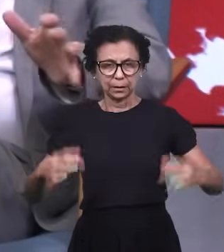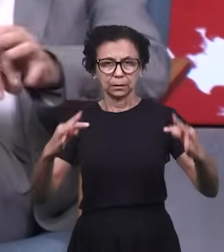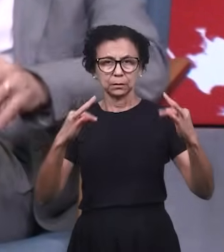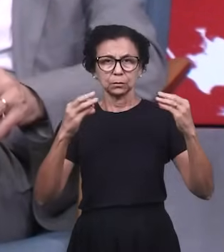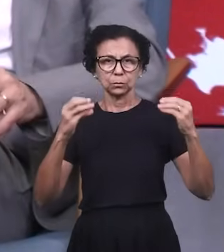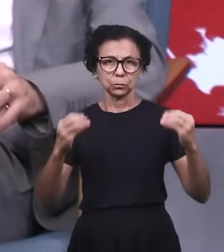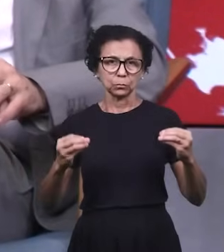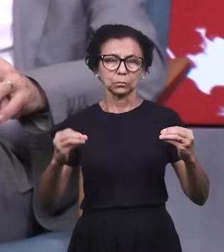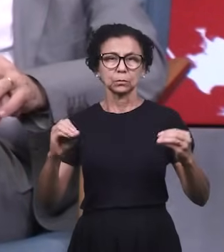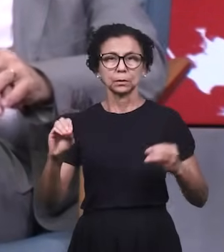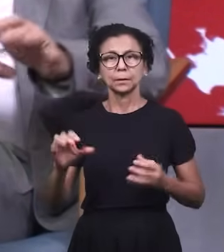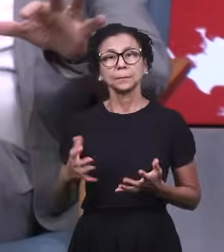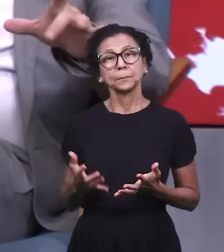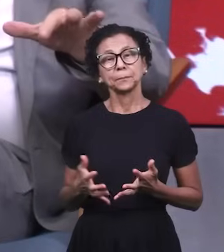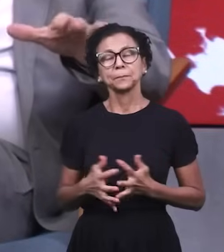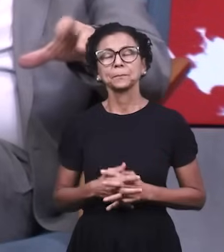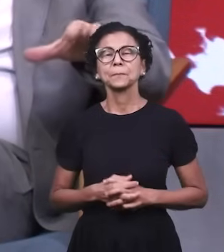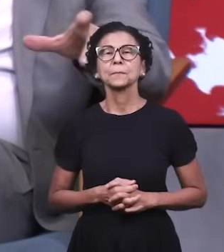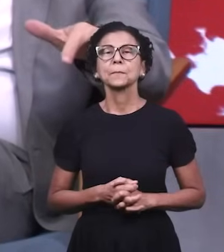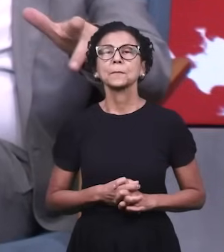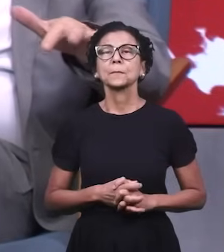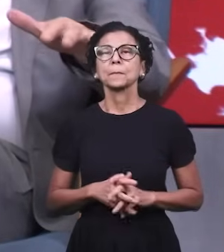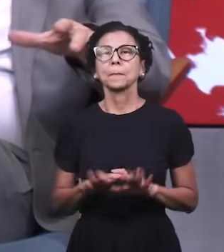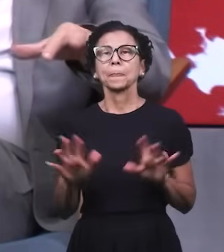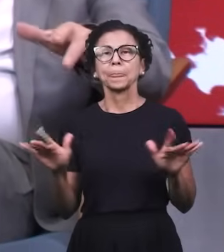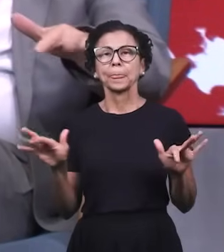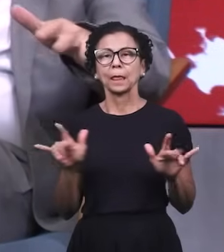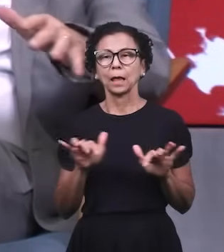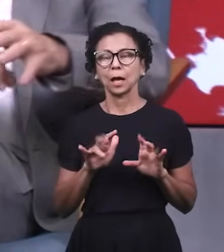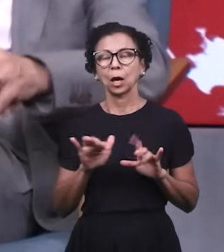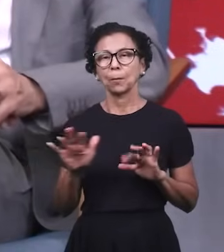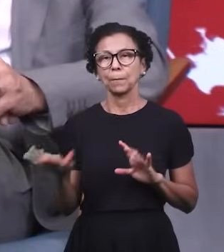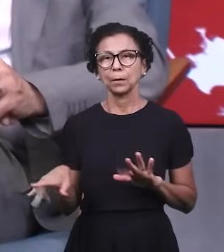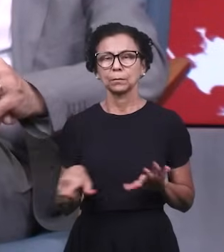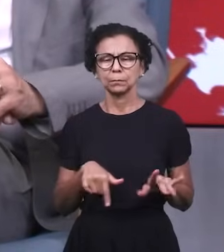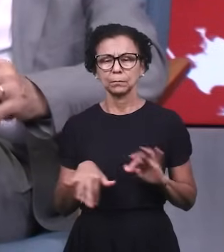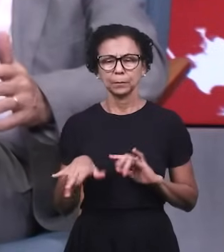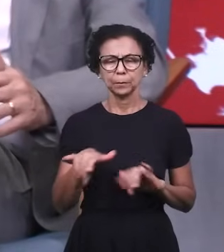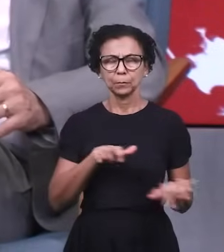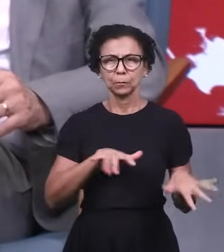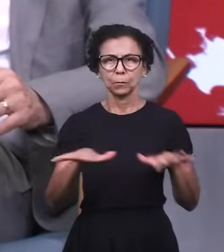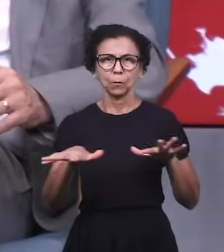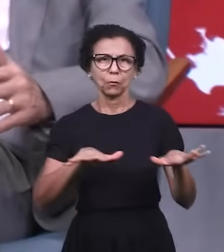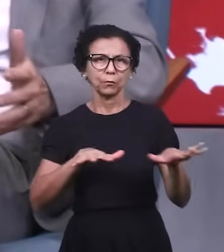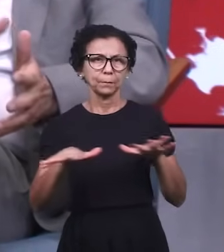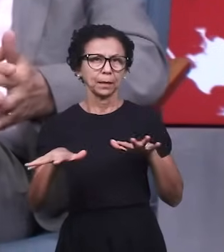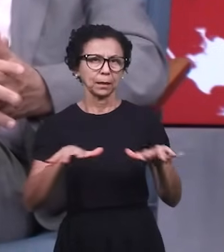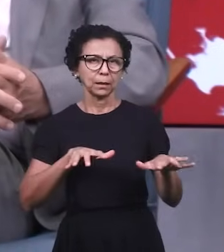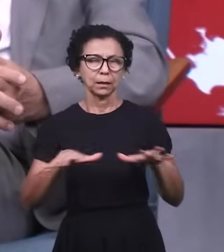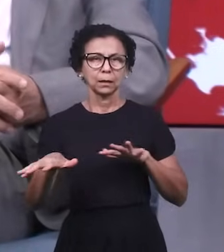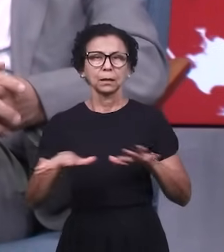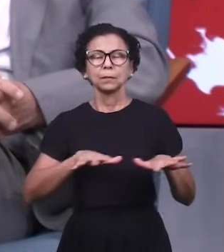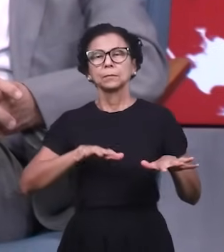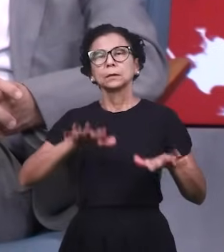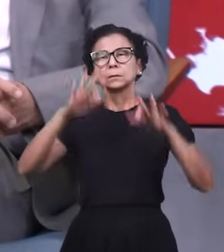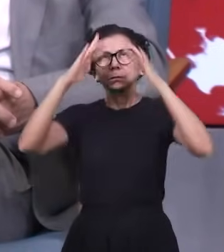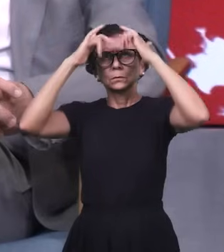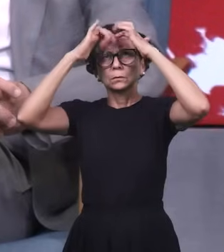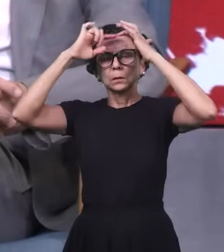toca, a mão é que realiza os movimentos, mas o comando é do